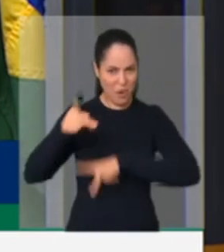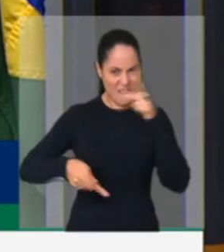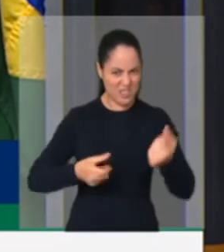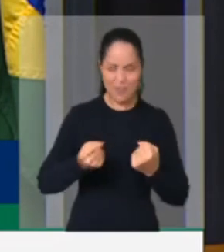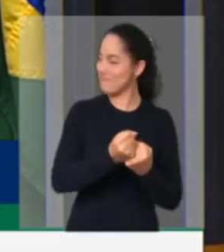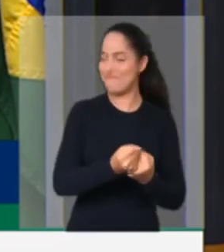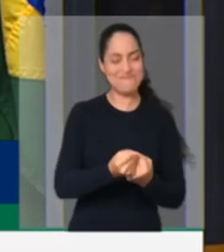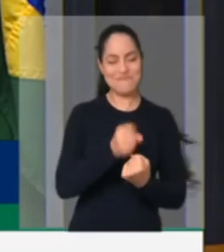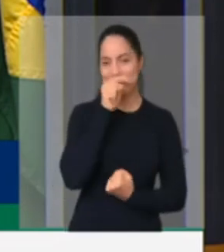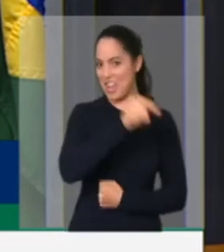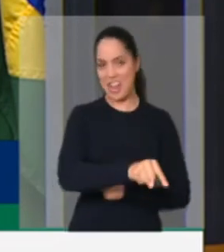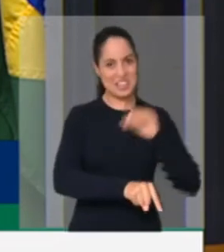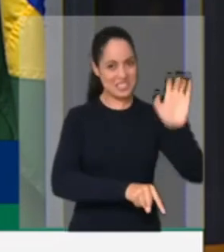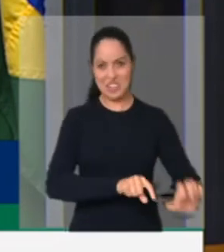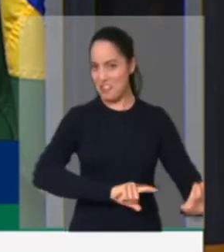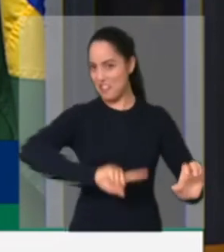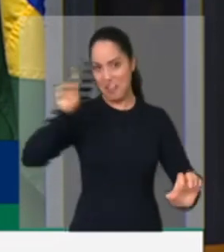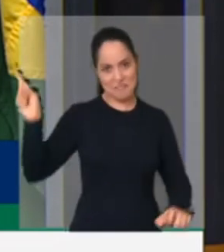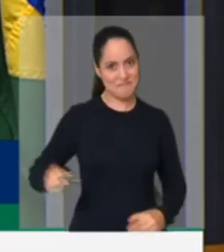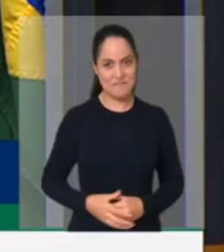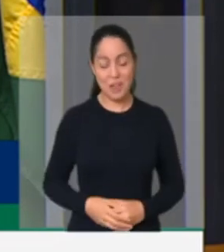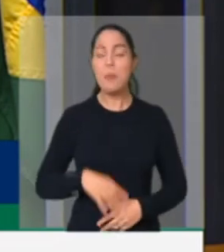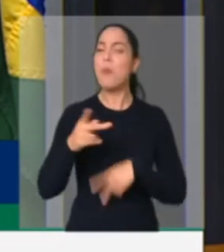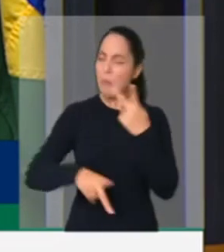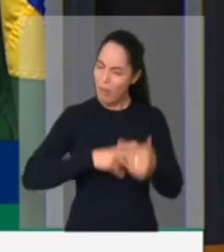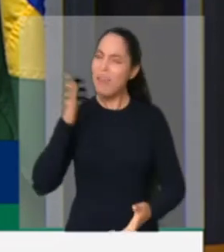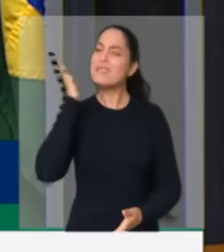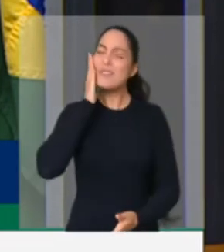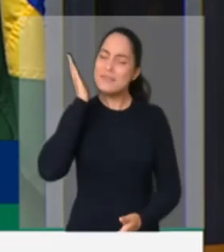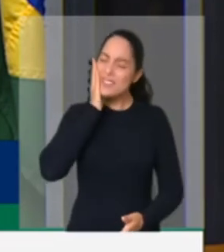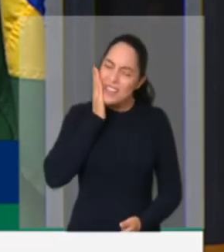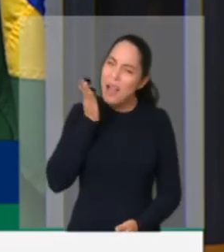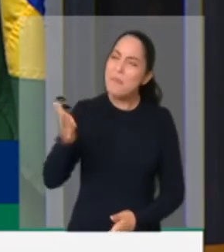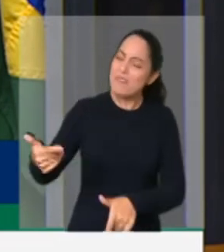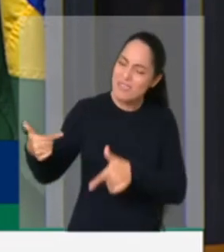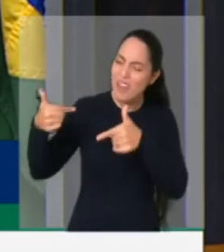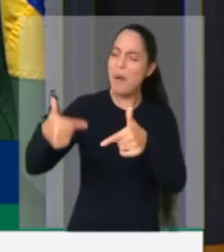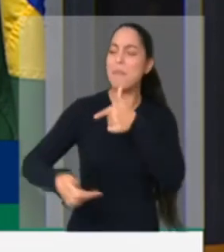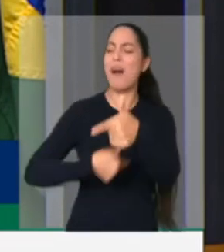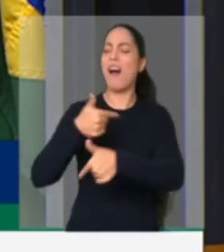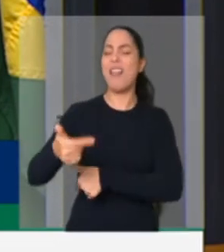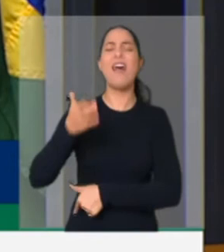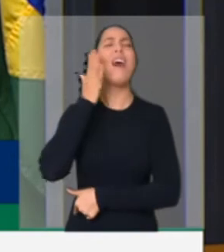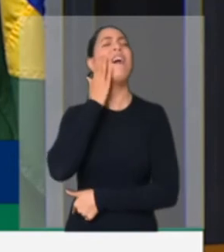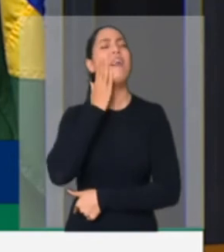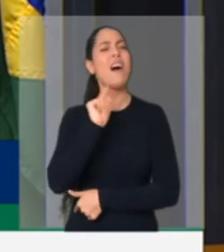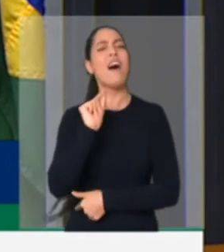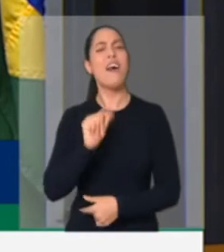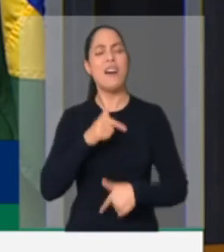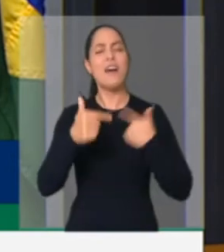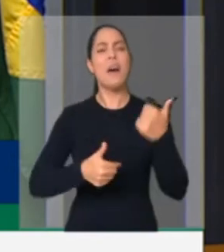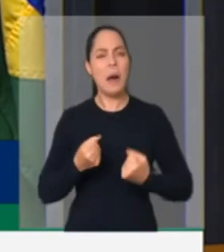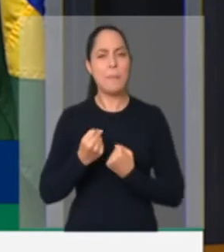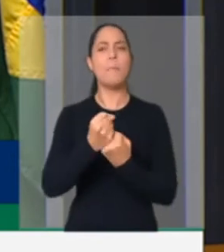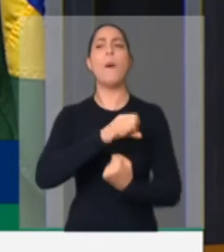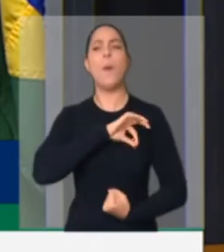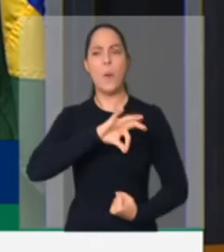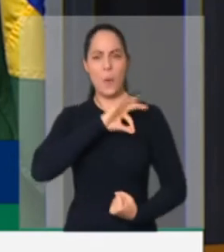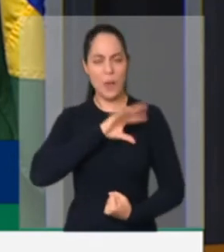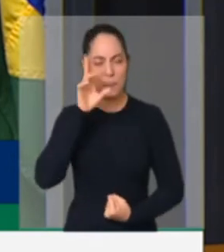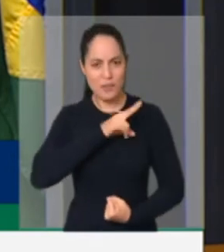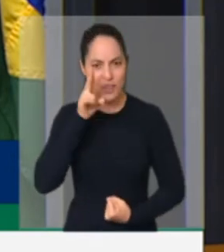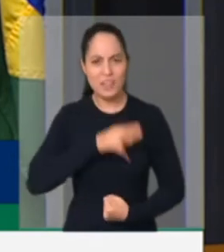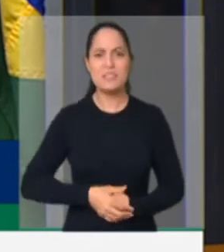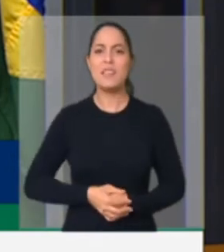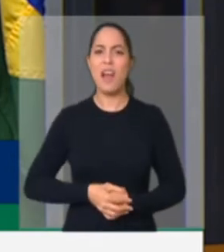população sabe quem está do seu lado quem está trabalhando efetivamente para dar auxílio emergencial linhas de crédito para